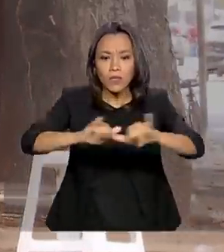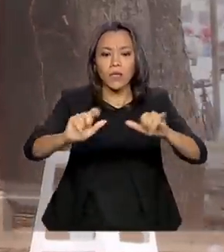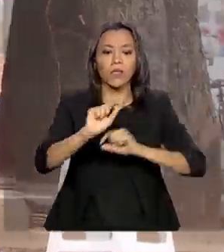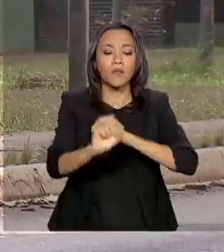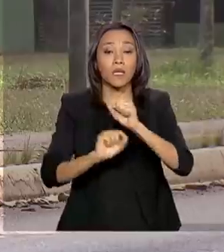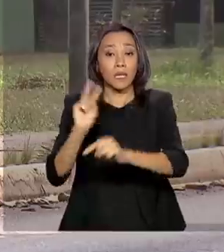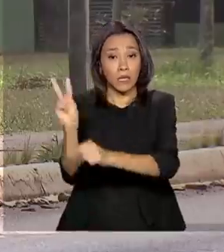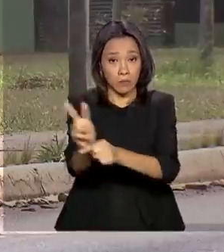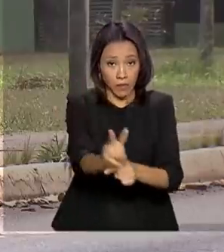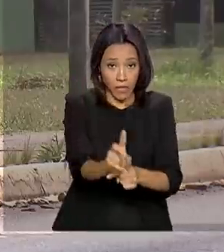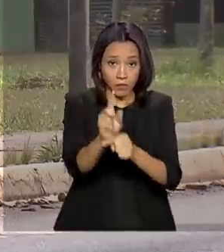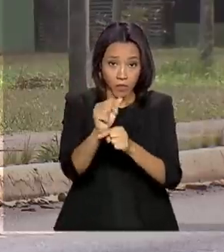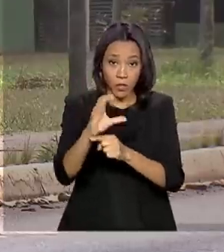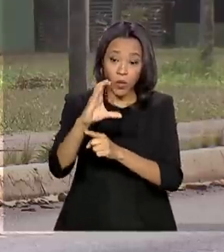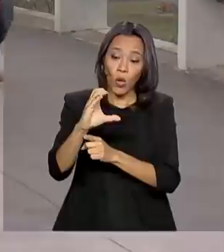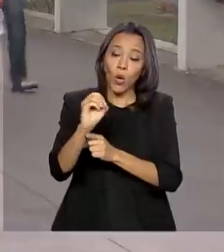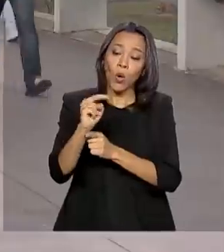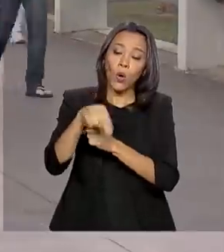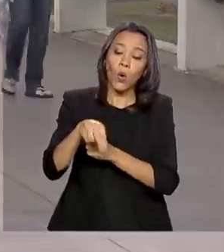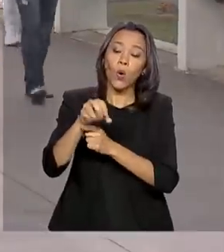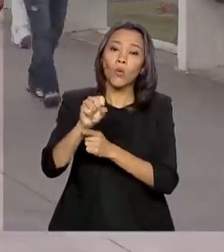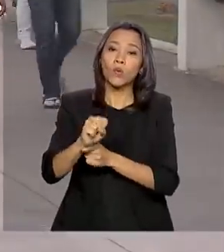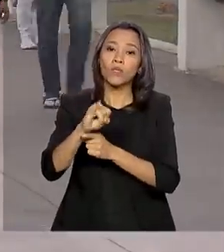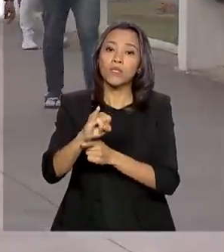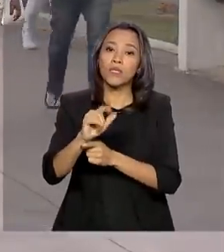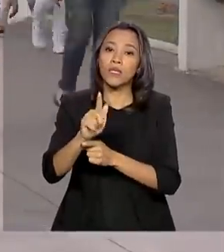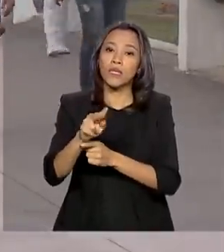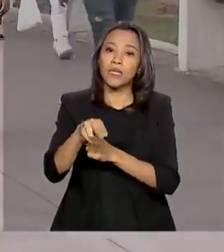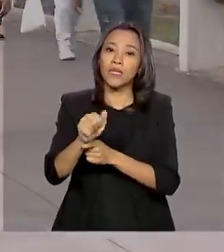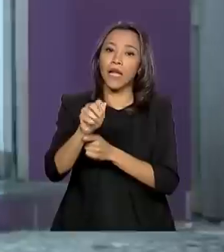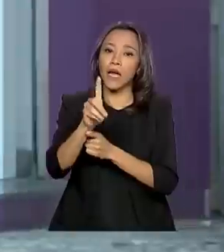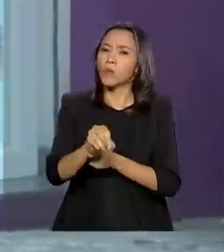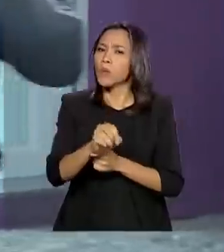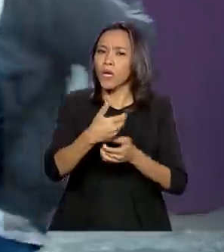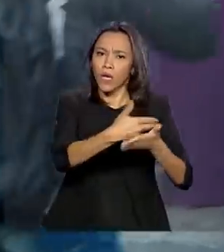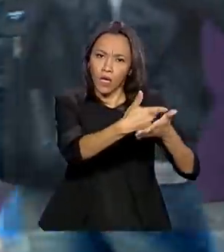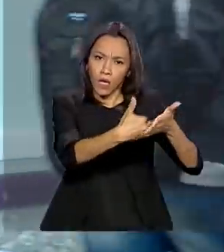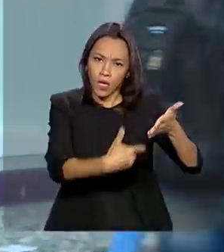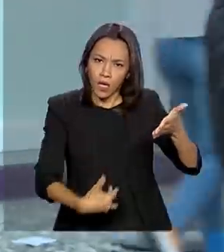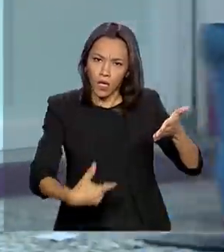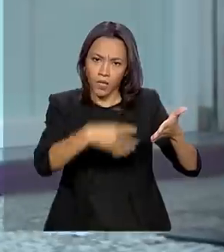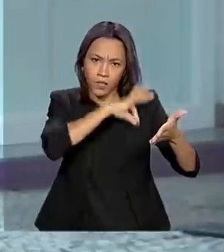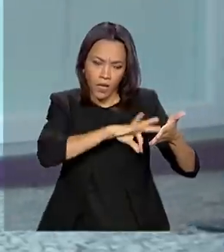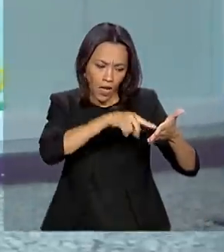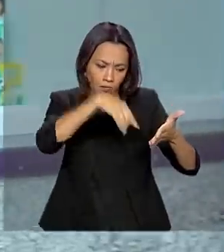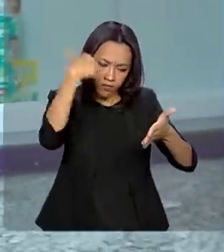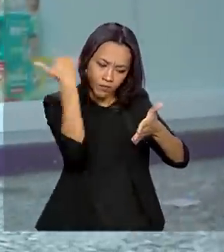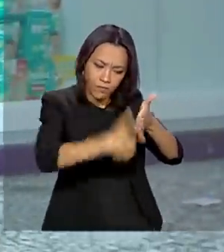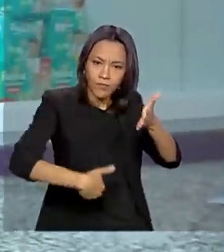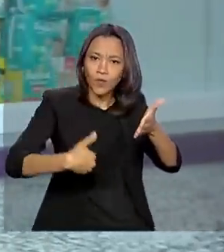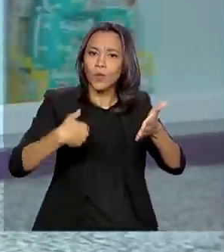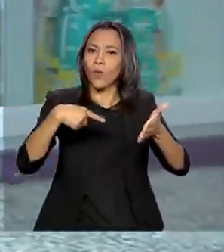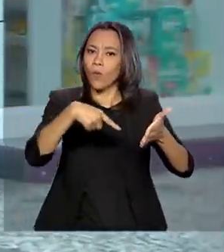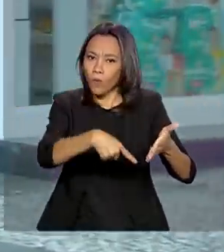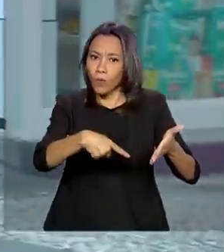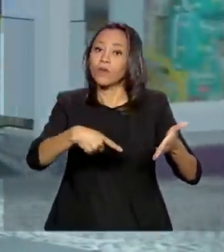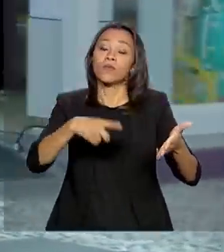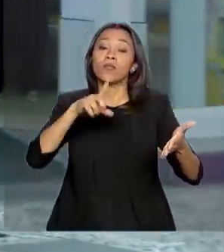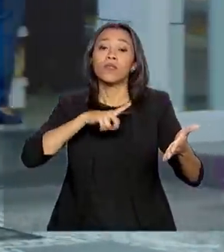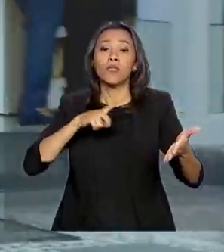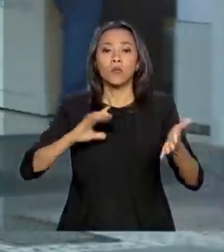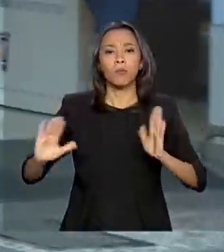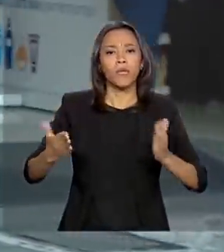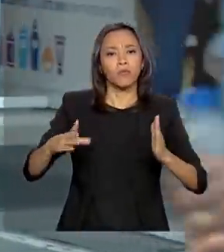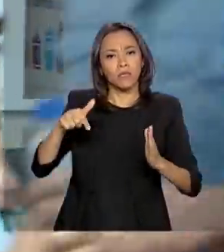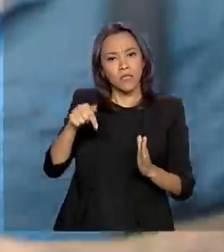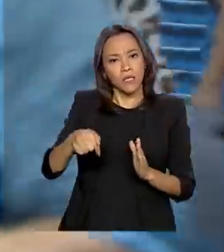empréstimos consignados, aqueles descontados diretamente na folha de pagamento, com prazo de até 72